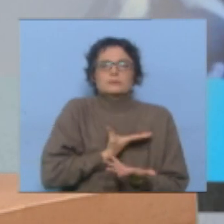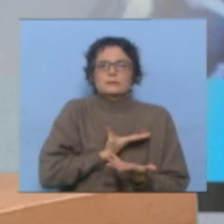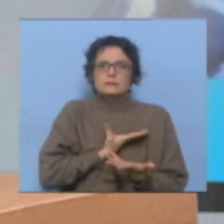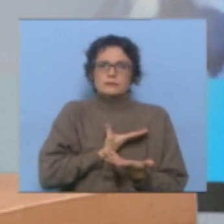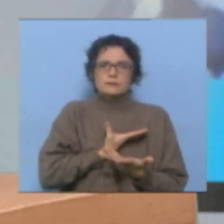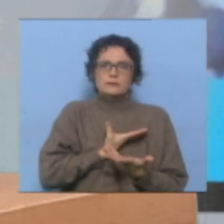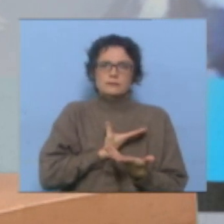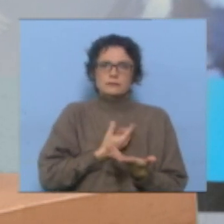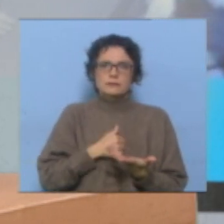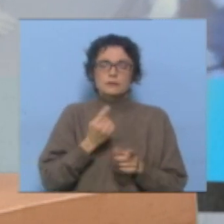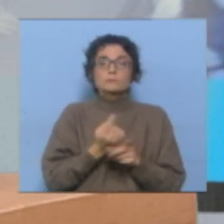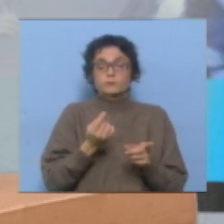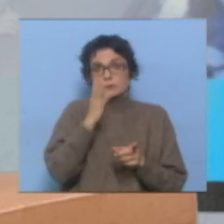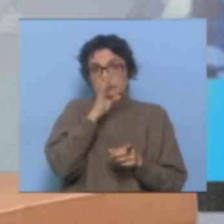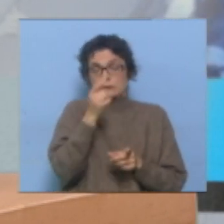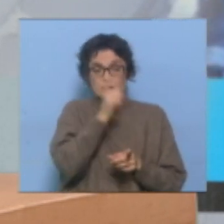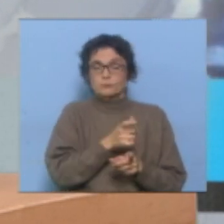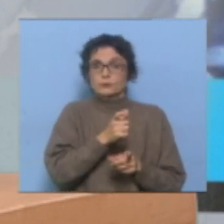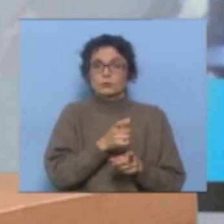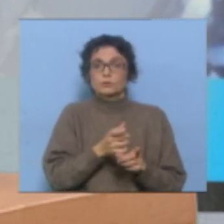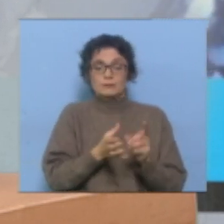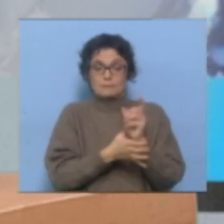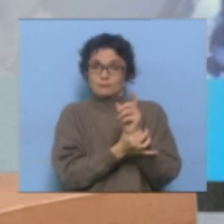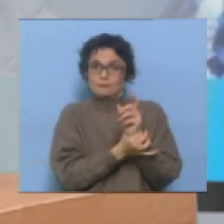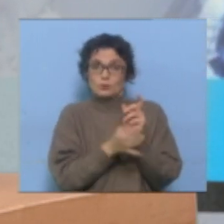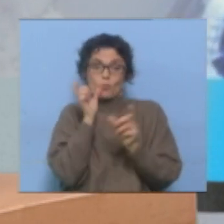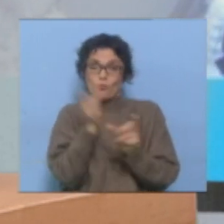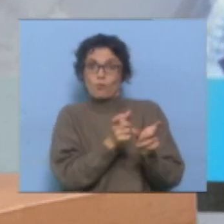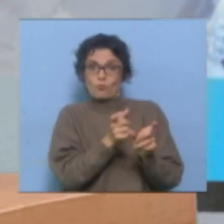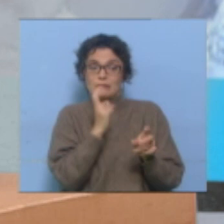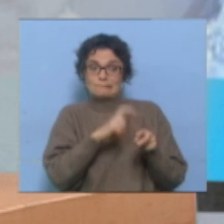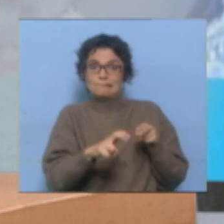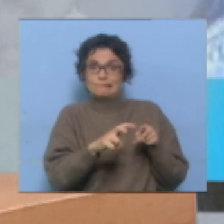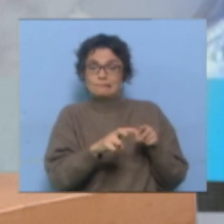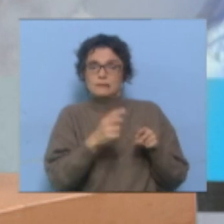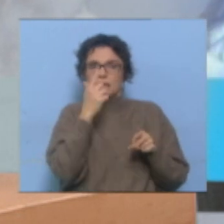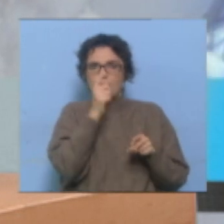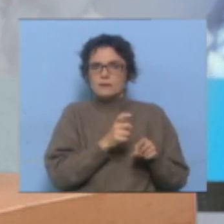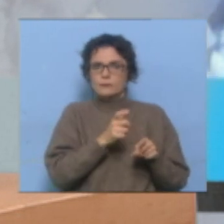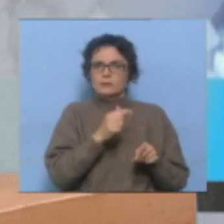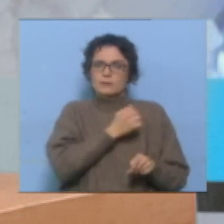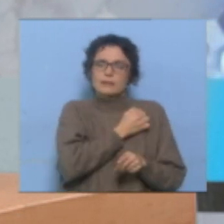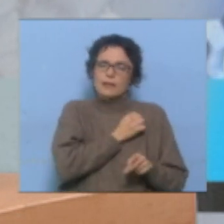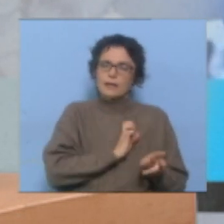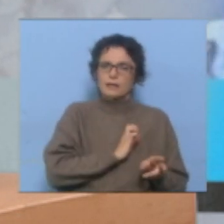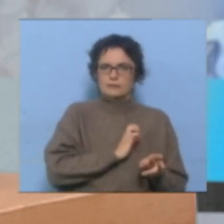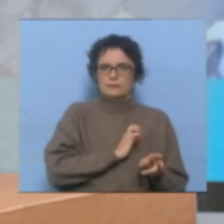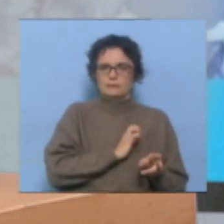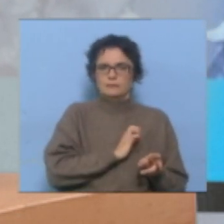possibilidade de estar com vigilância eletrónica, chamada pulseira, a pessoa não sai do seu ambiente. Pode, inclusive, não sair do seu